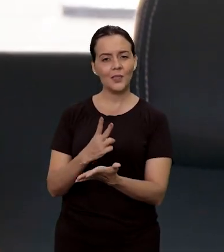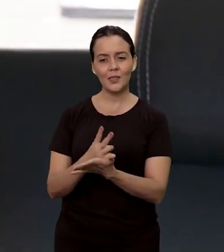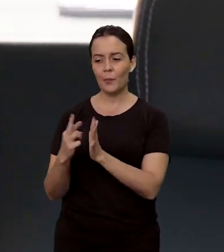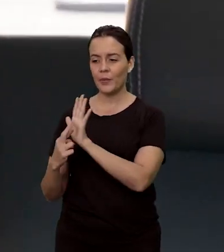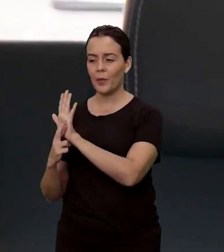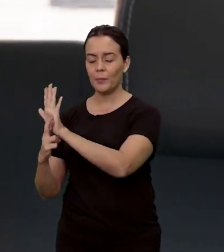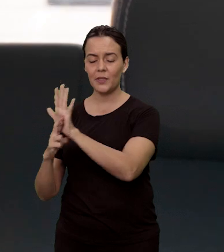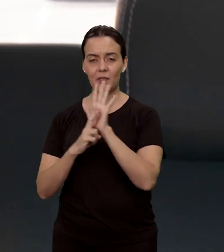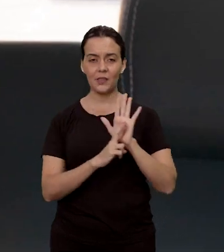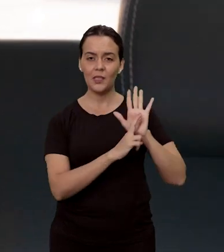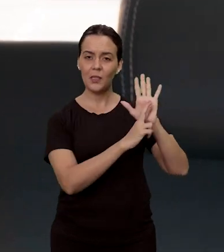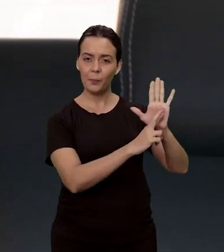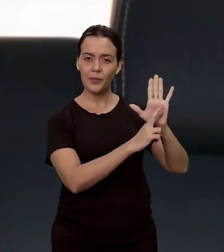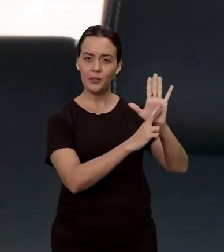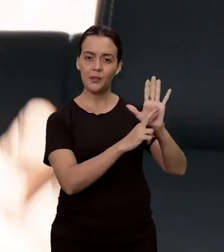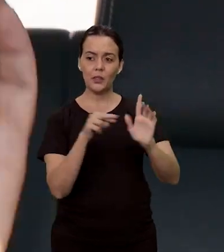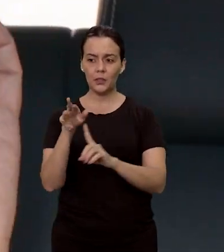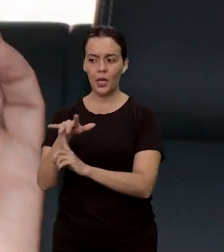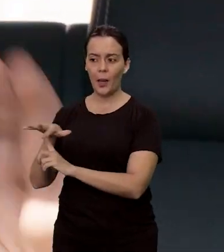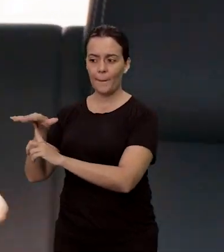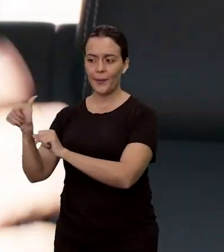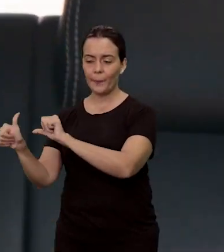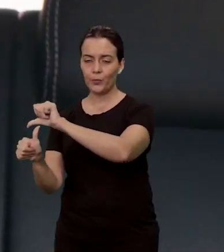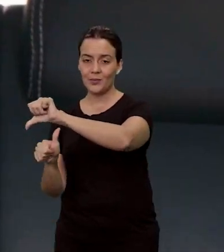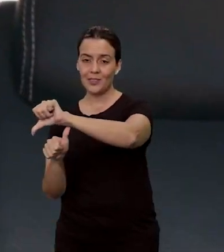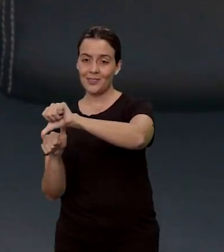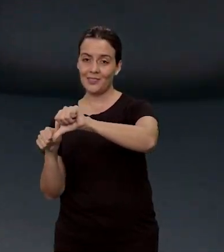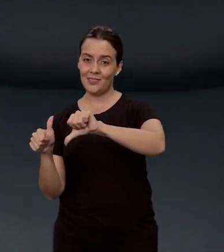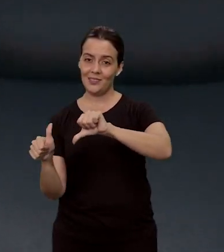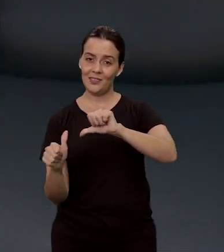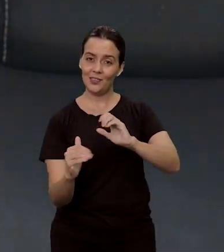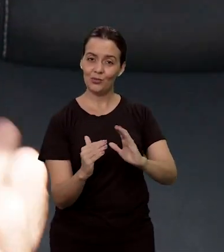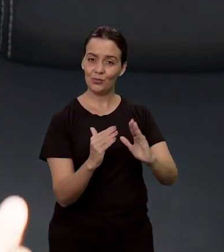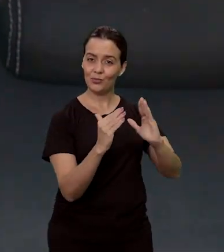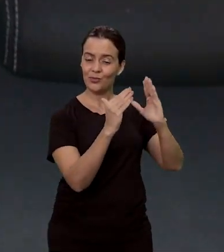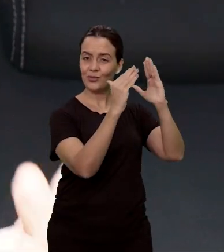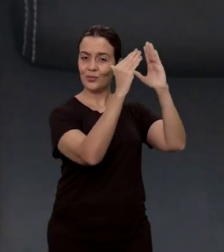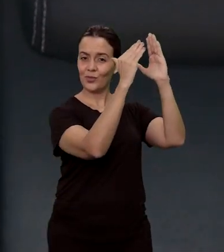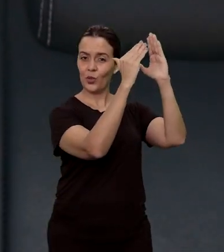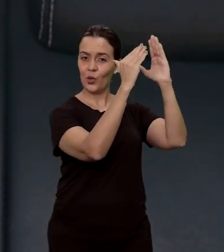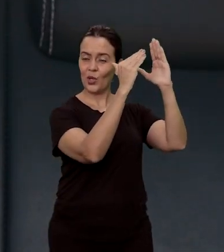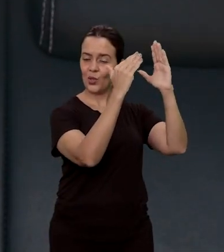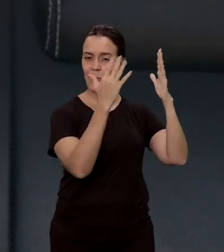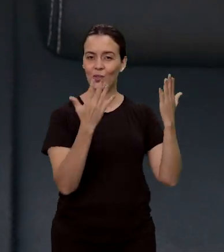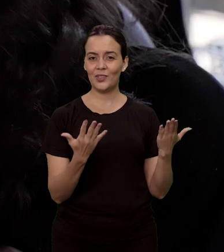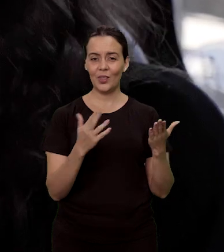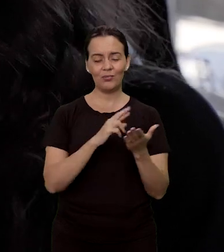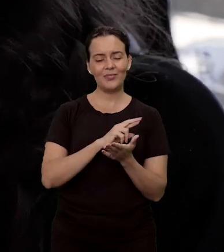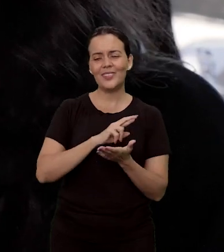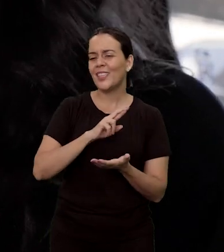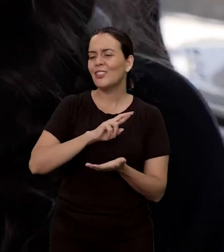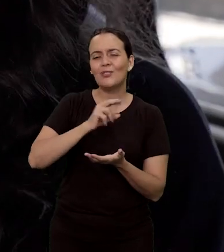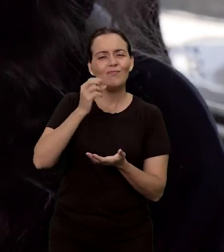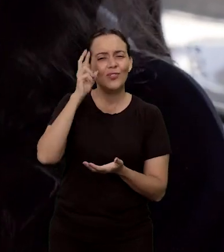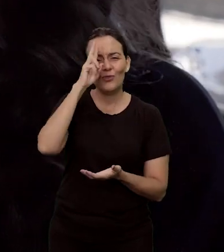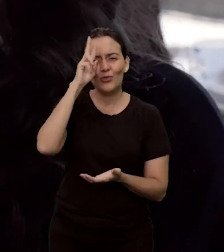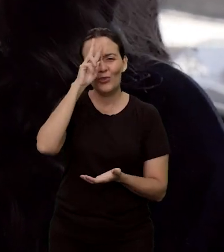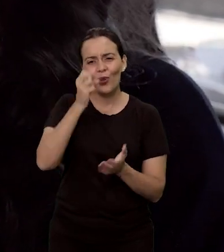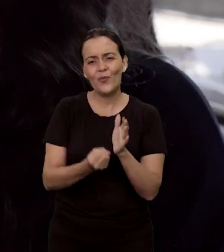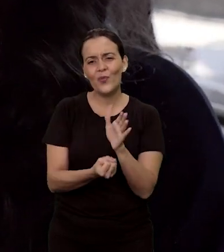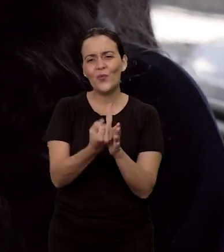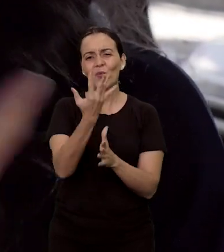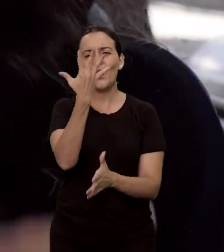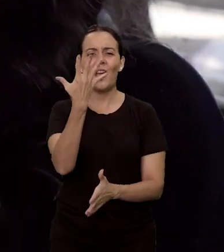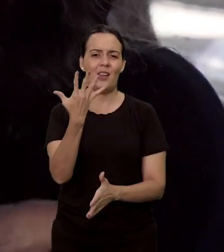vezes a praça virando torre, né? A gente for reportar lá, sei lá, no meu vários otimismo, casos na história. Sim. Né? E eu fico